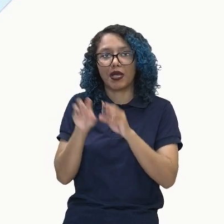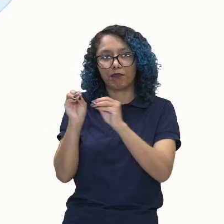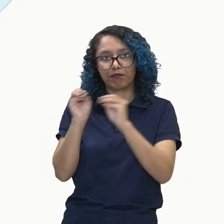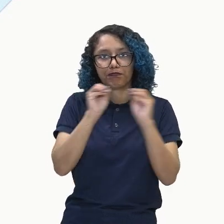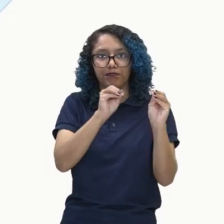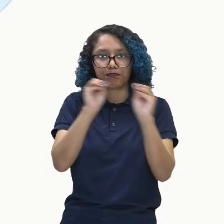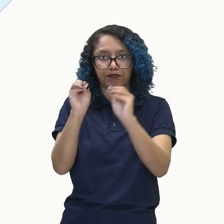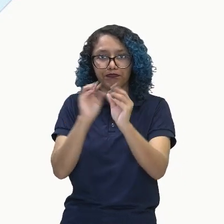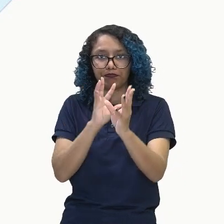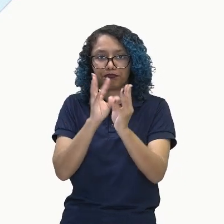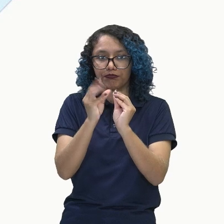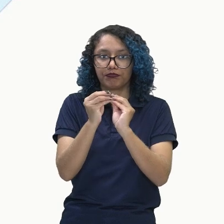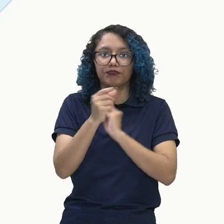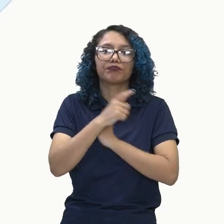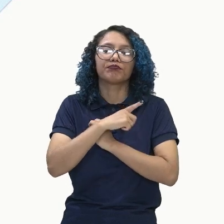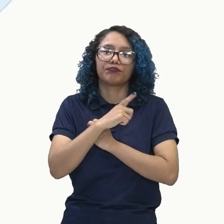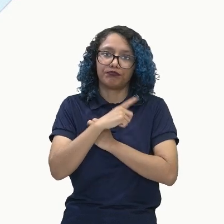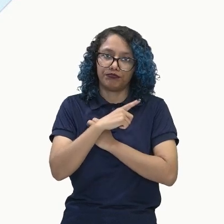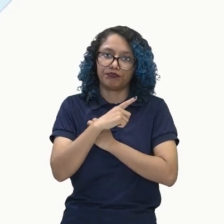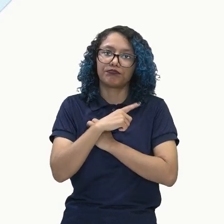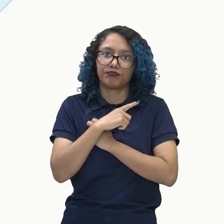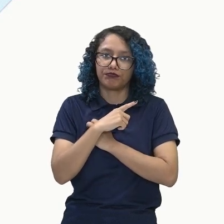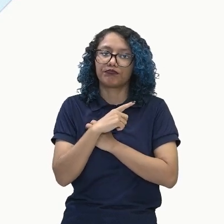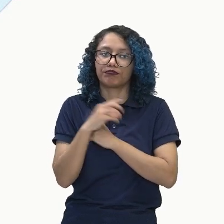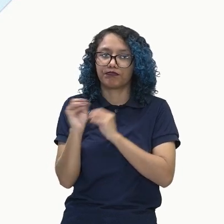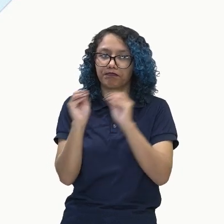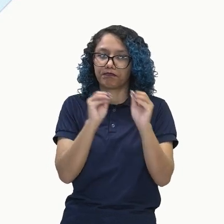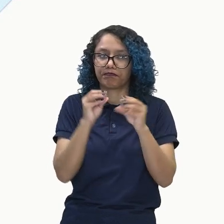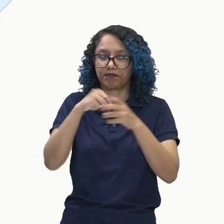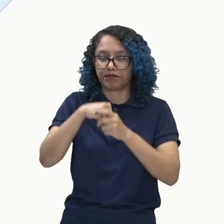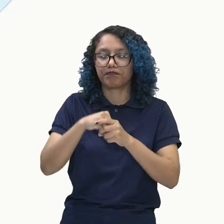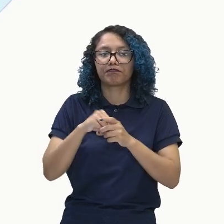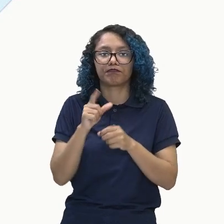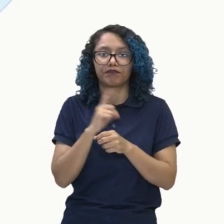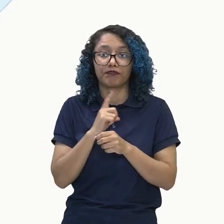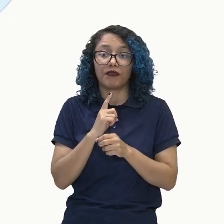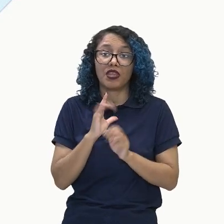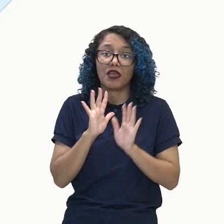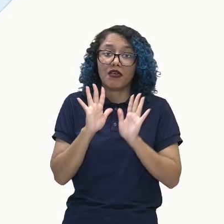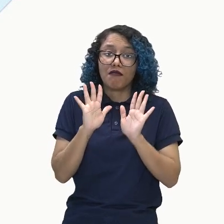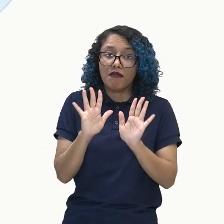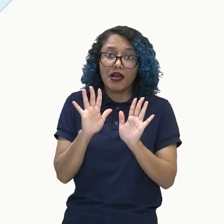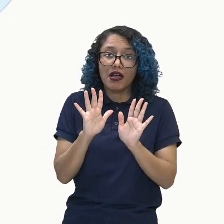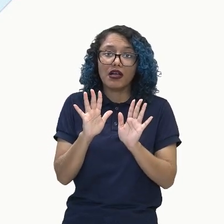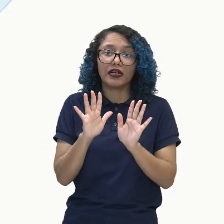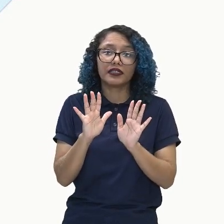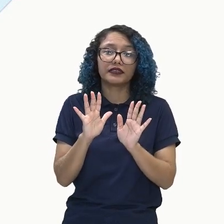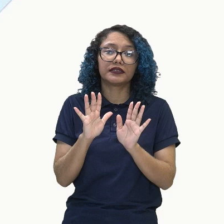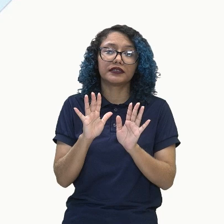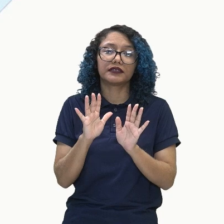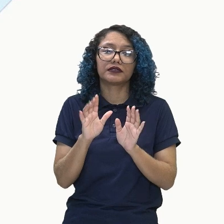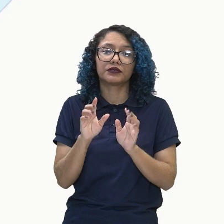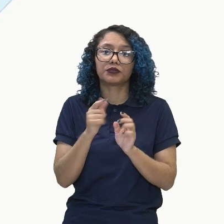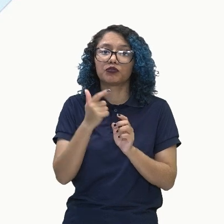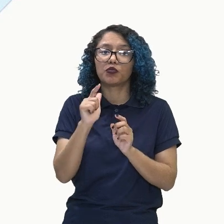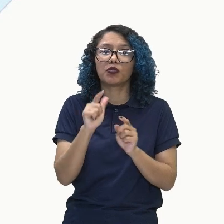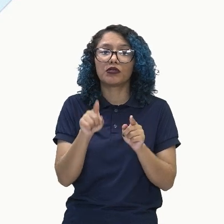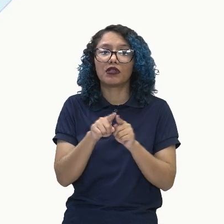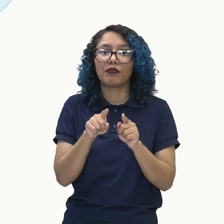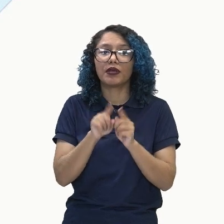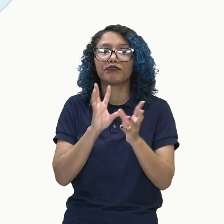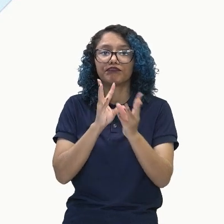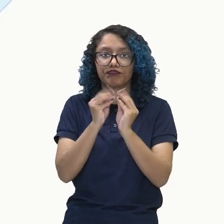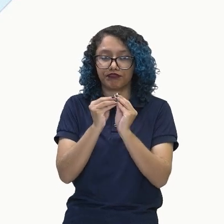que vai ocorrer esses deslocamentos internos, mas também vamos ter o quê? Os refugiados,